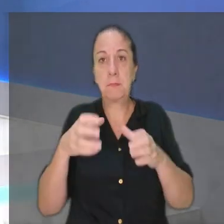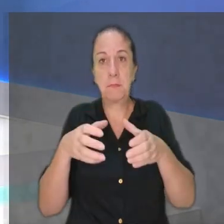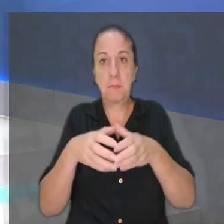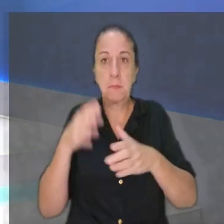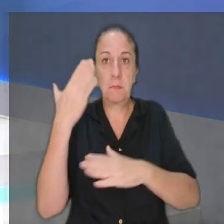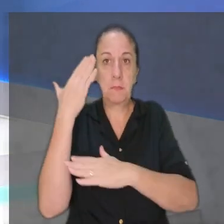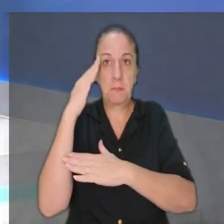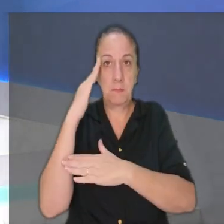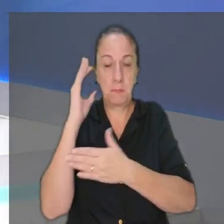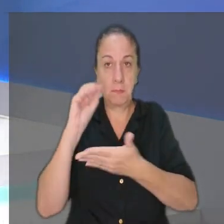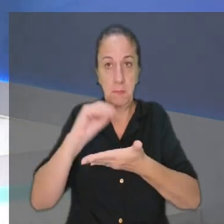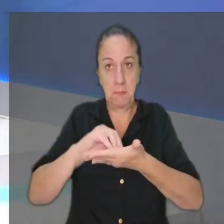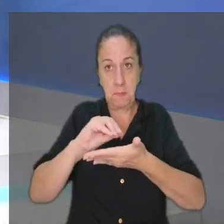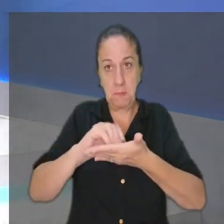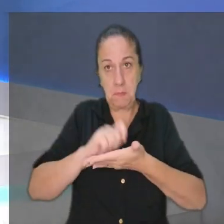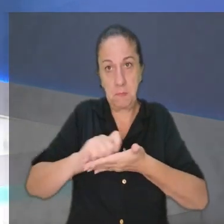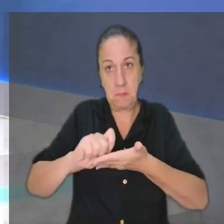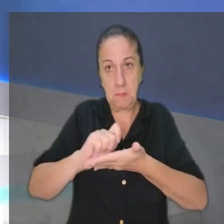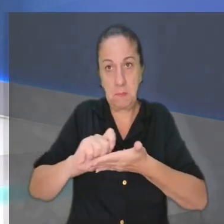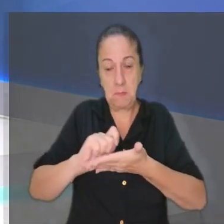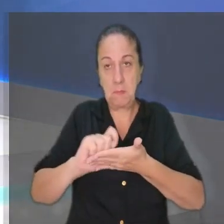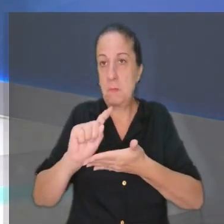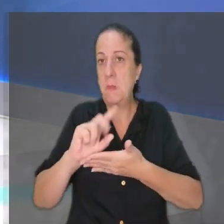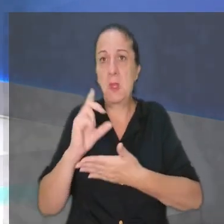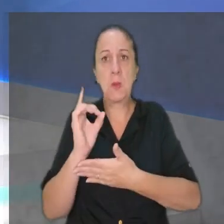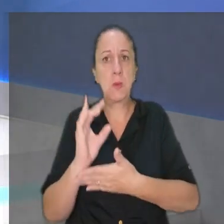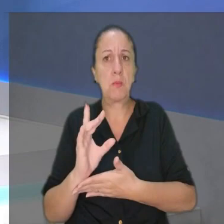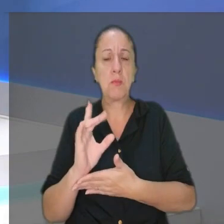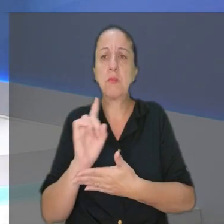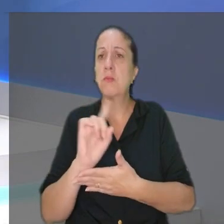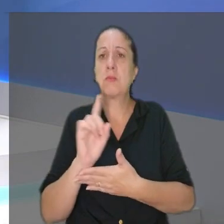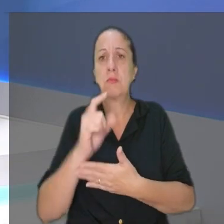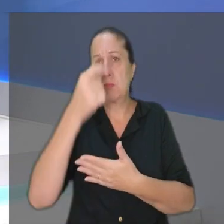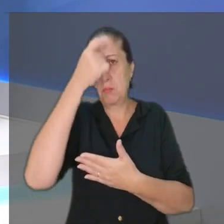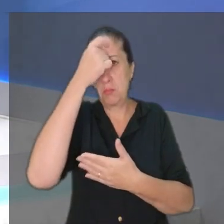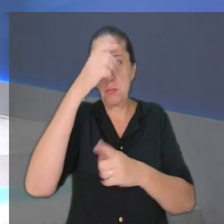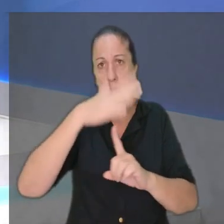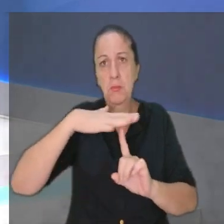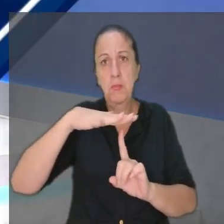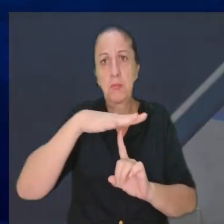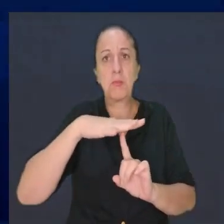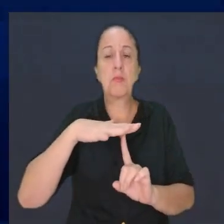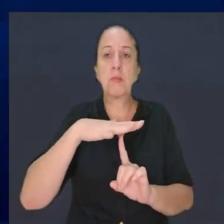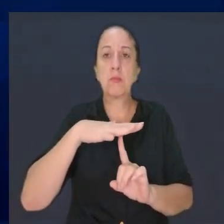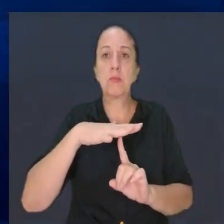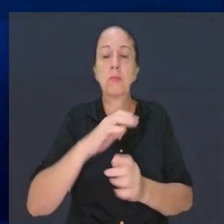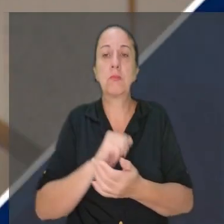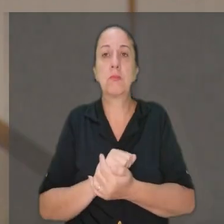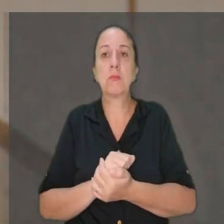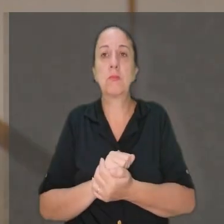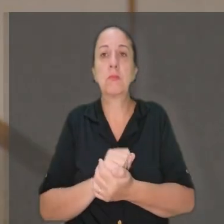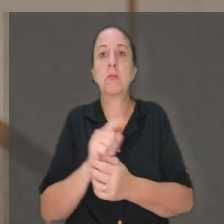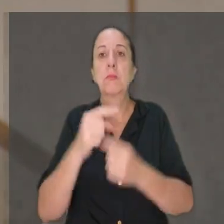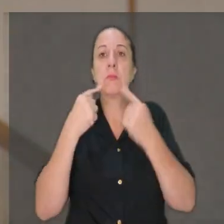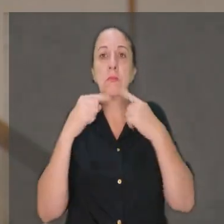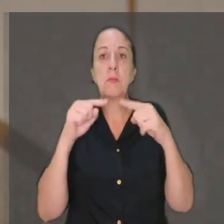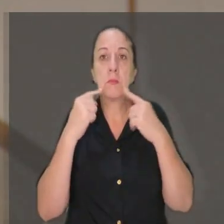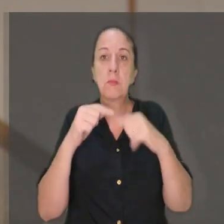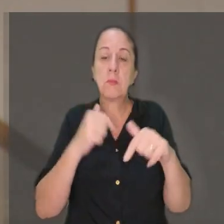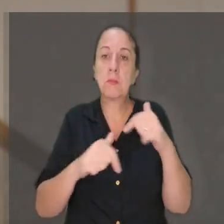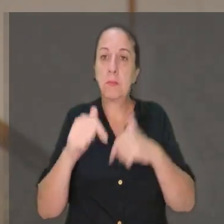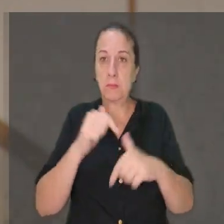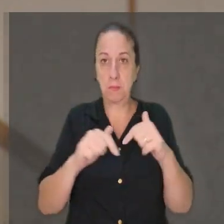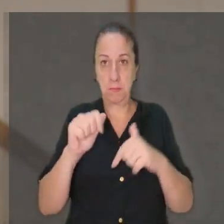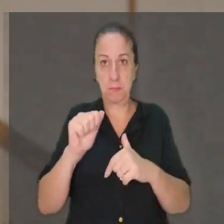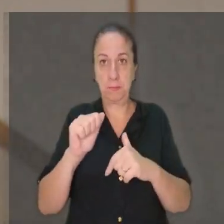TST entenderam que a falta do registro, por si só, não configura dano moral. Na reclamação